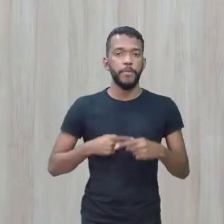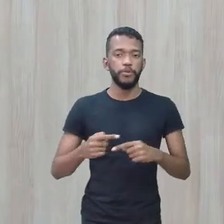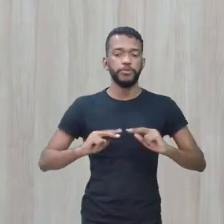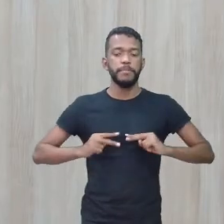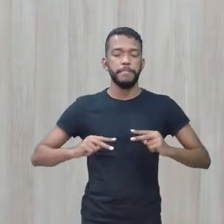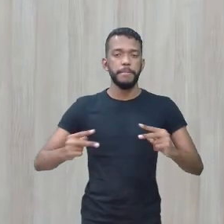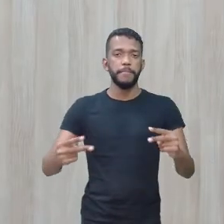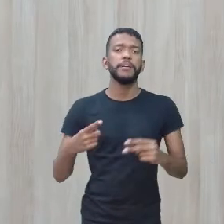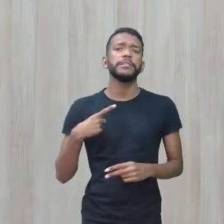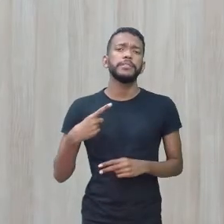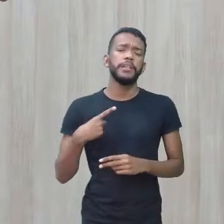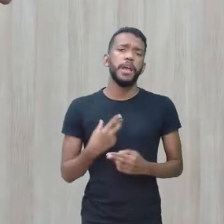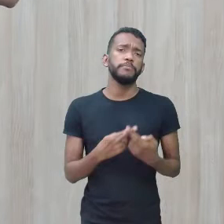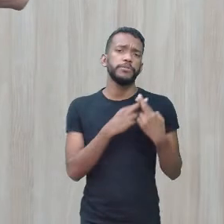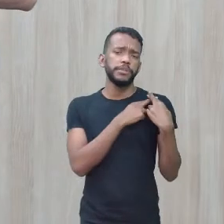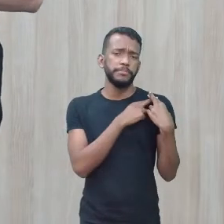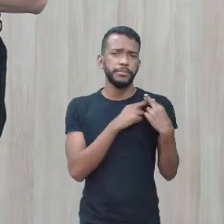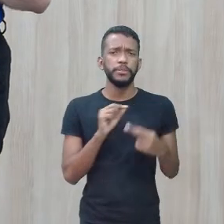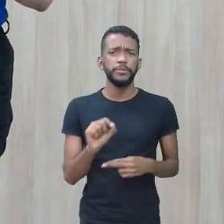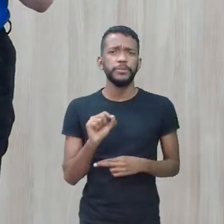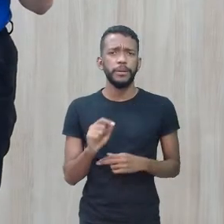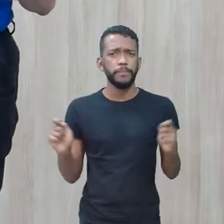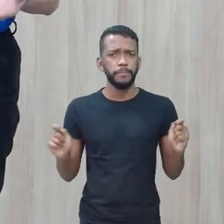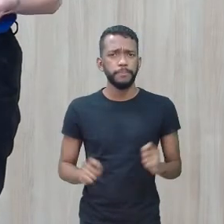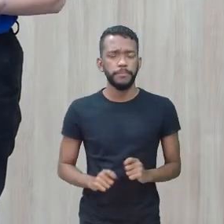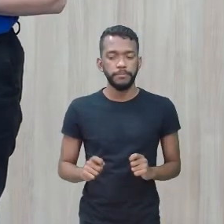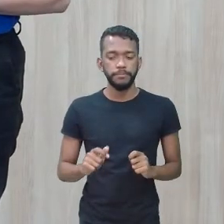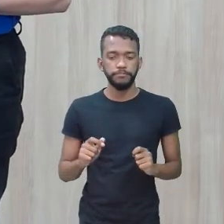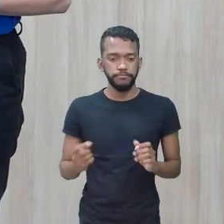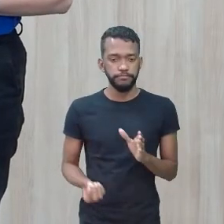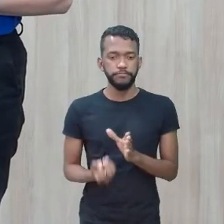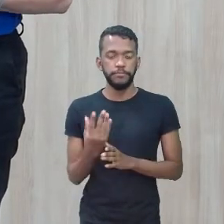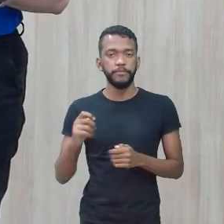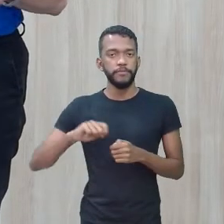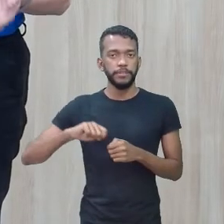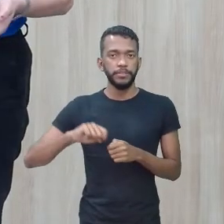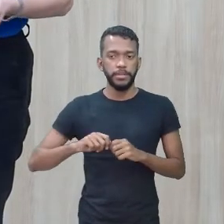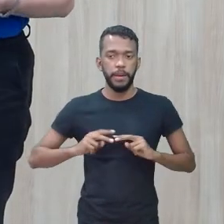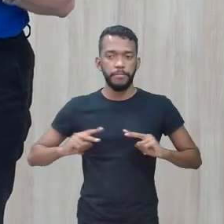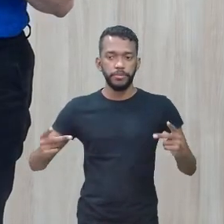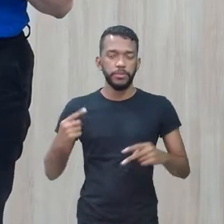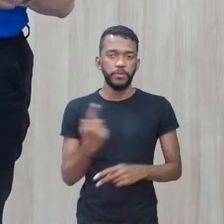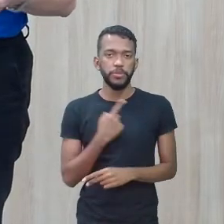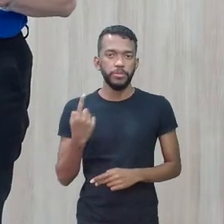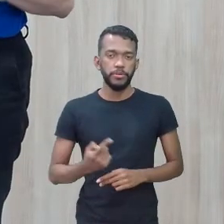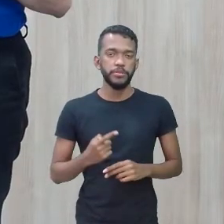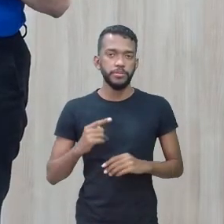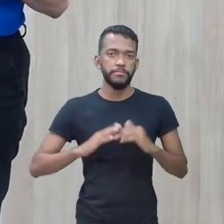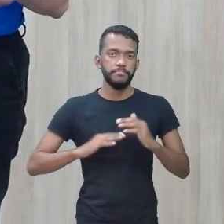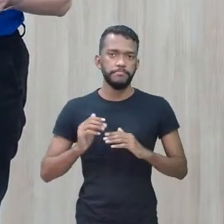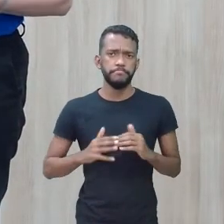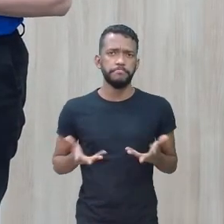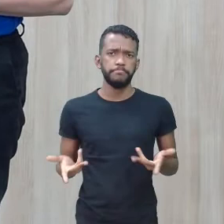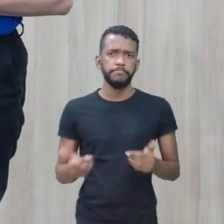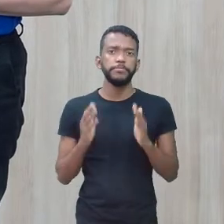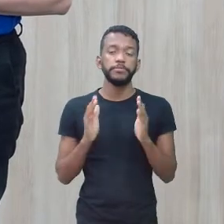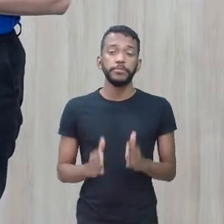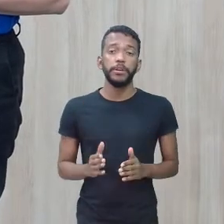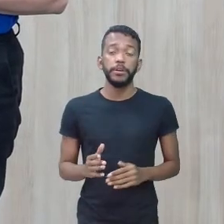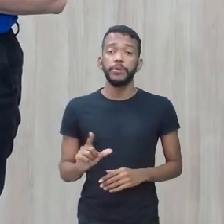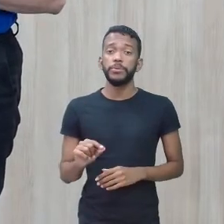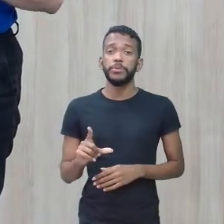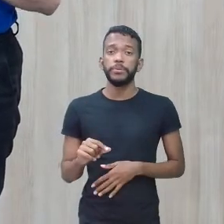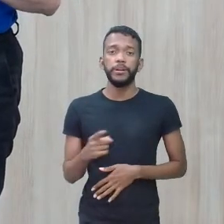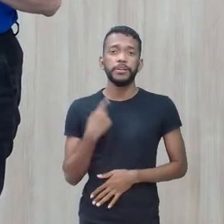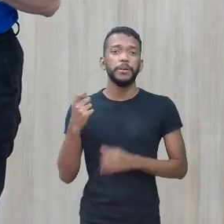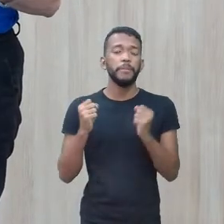responsabilidade é que possa proporcionar a reprodução da nossa espécie, ou seja, que possamos nos